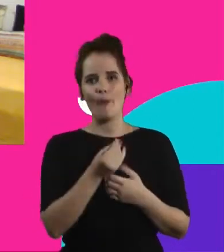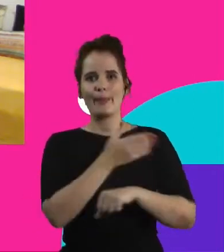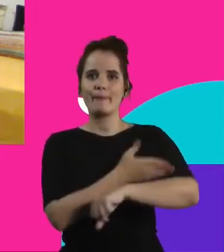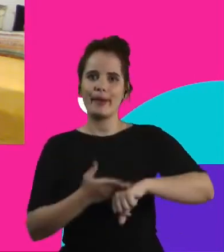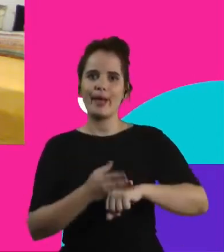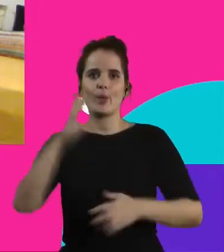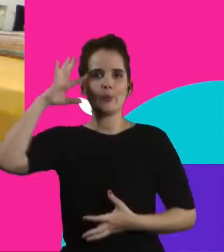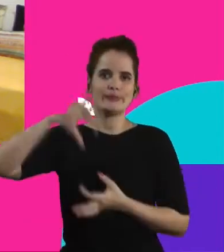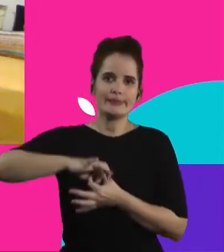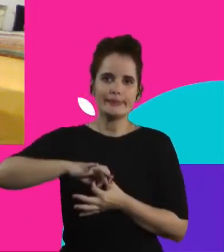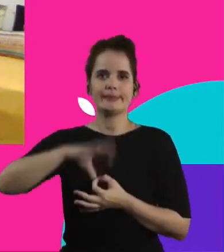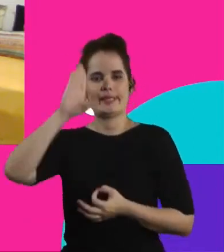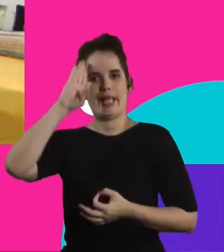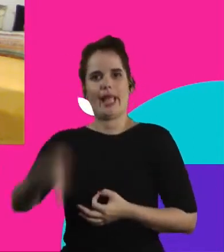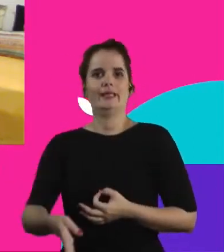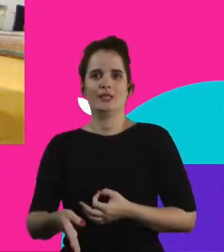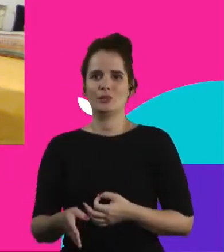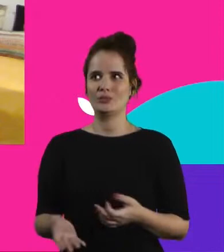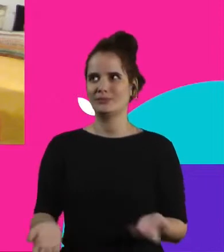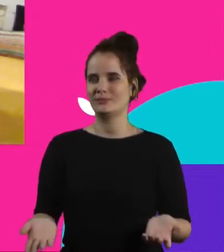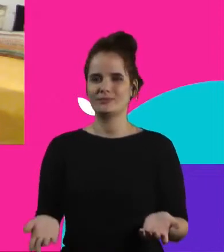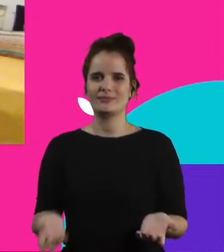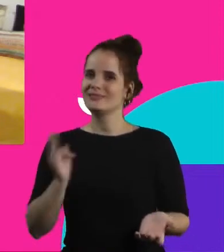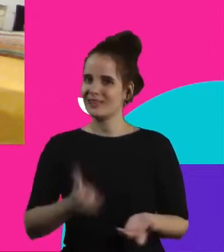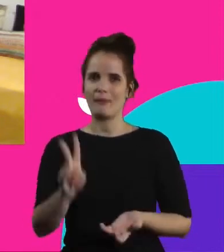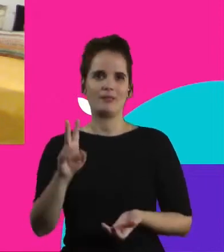cis, hétero, que não é trans, né? Hétero,